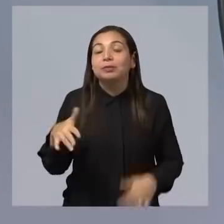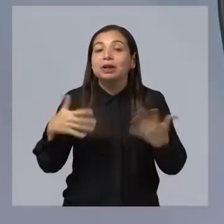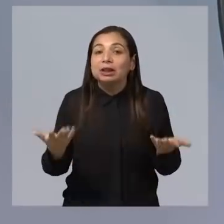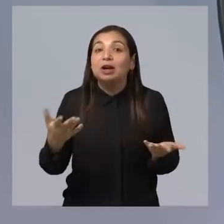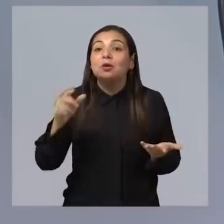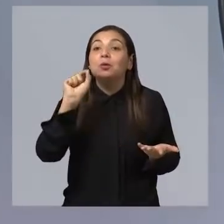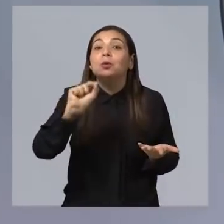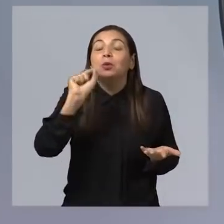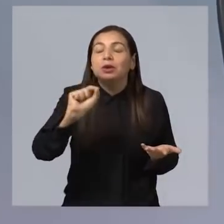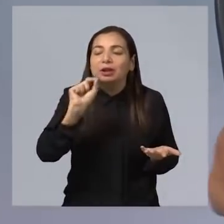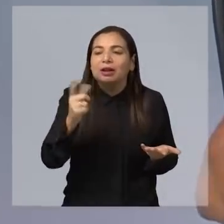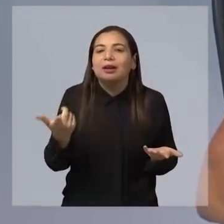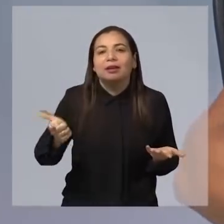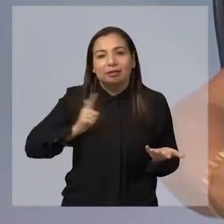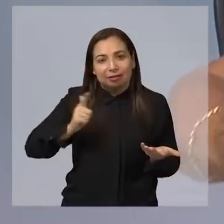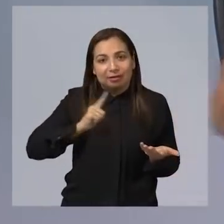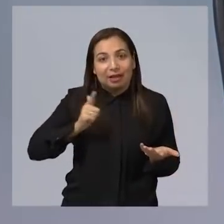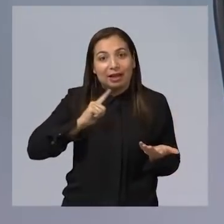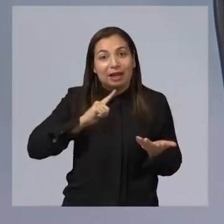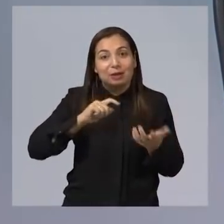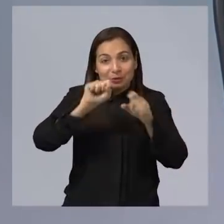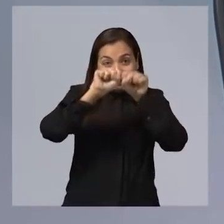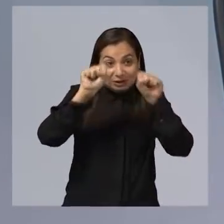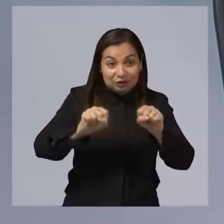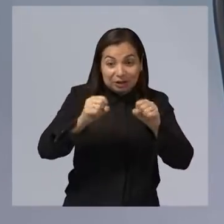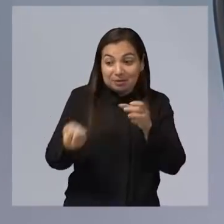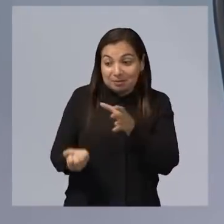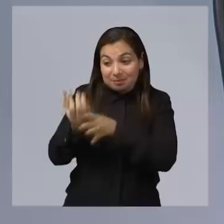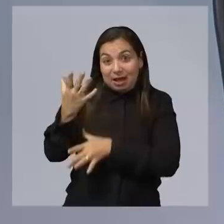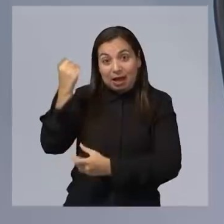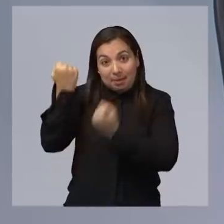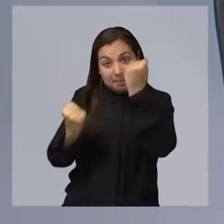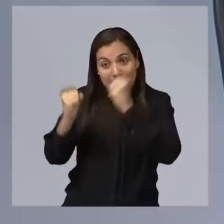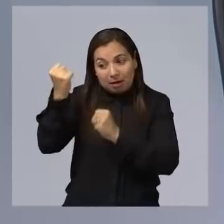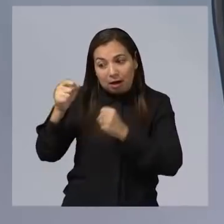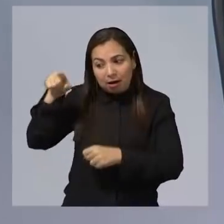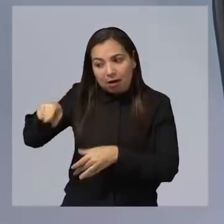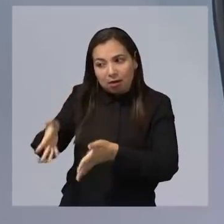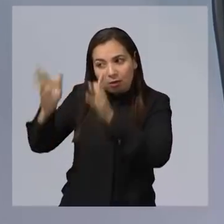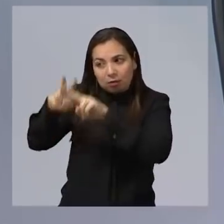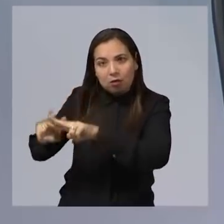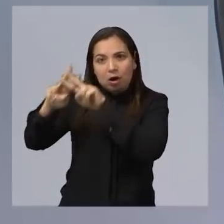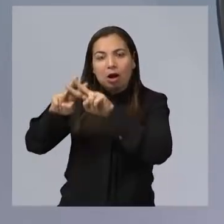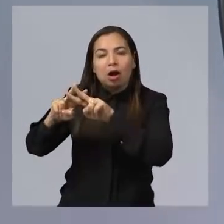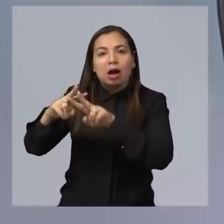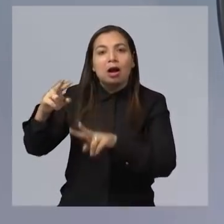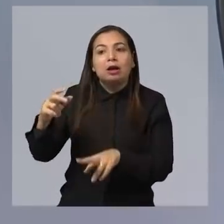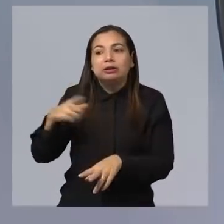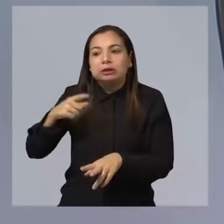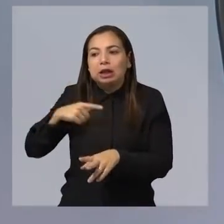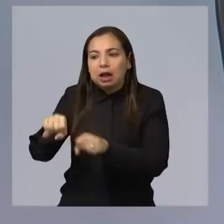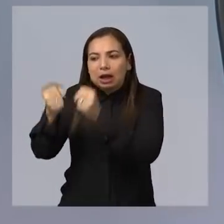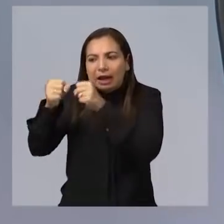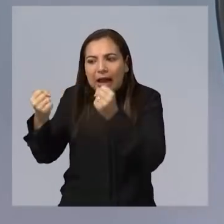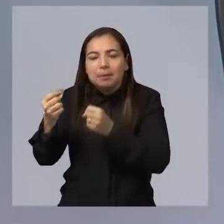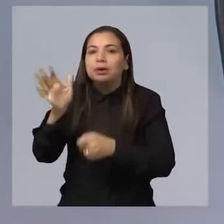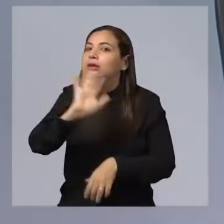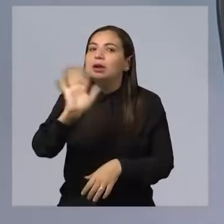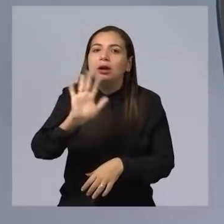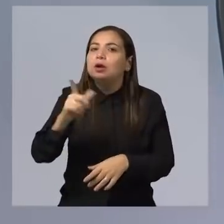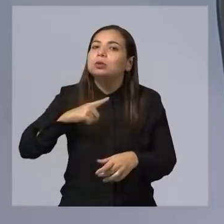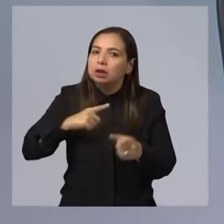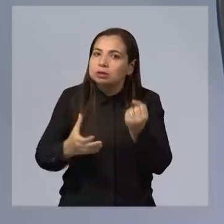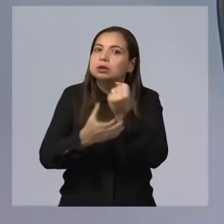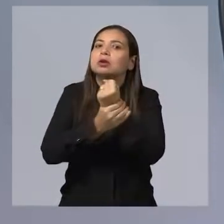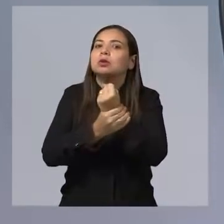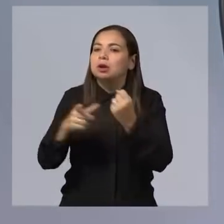que o sistema ele não vai implantar uma fábrica dentro de uma unidade, ela vai ser destruída no outro dia, porque hoje tem segurança para isso, hoje tem um